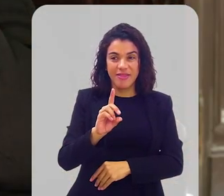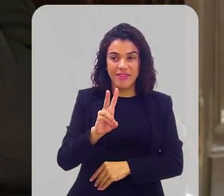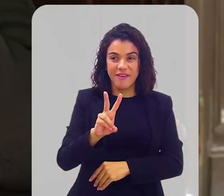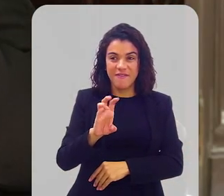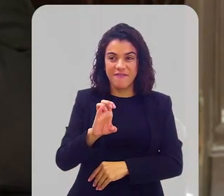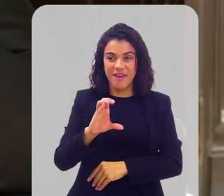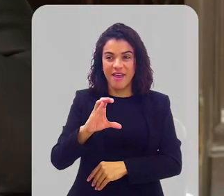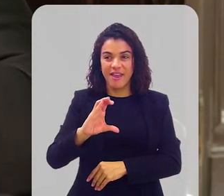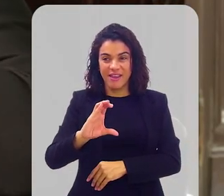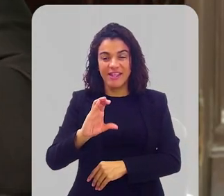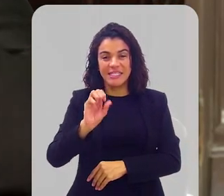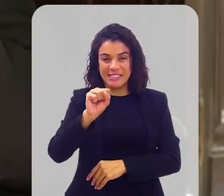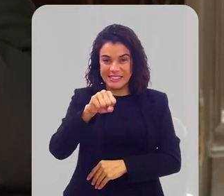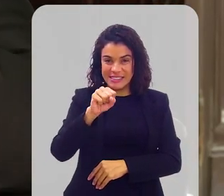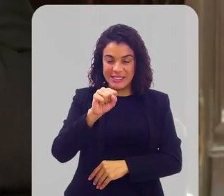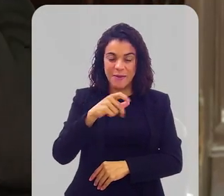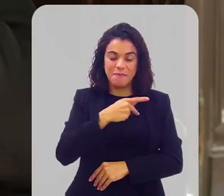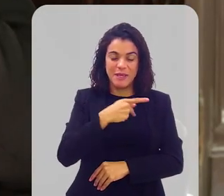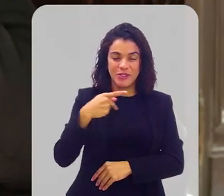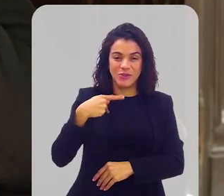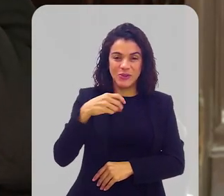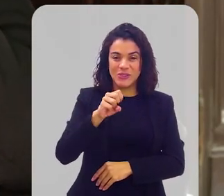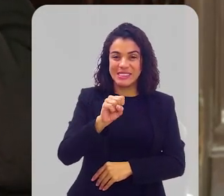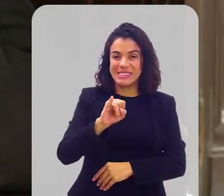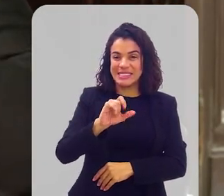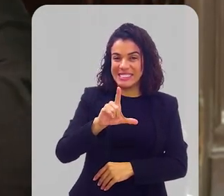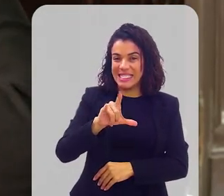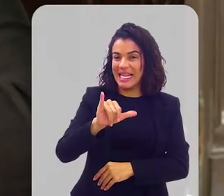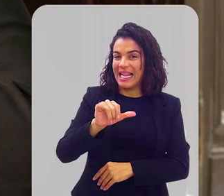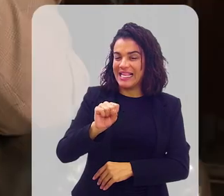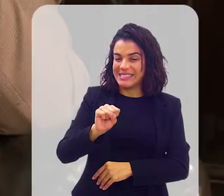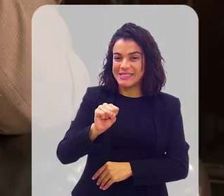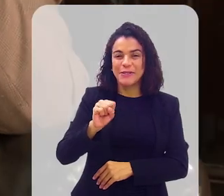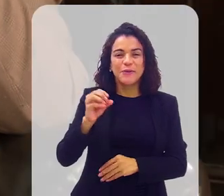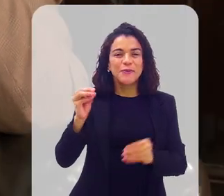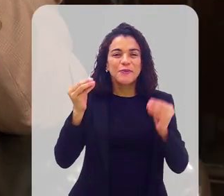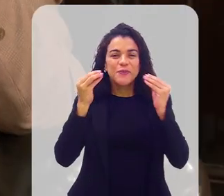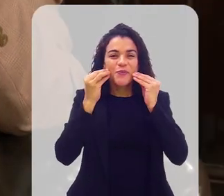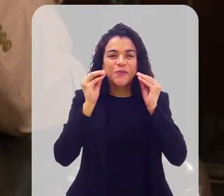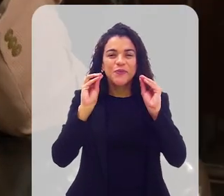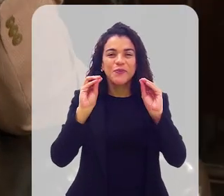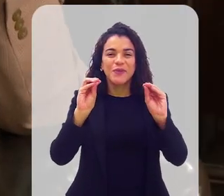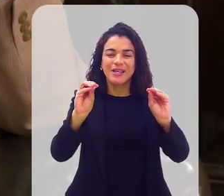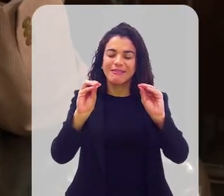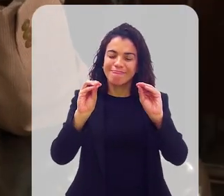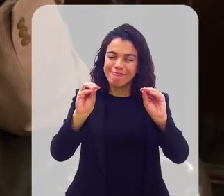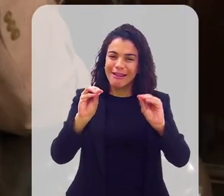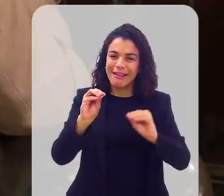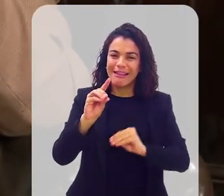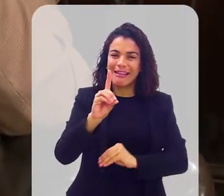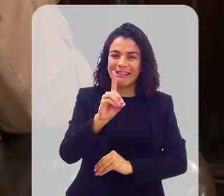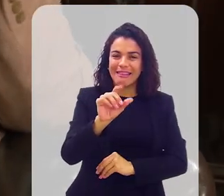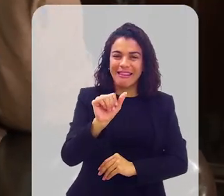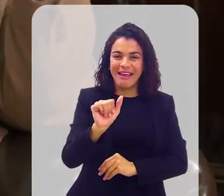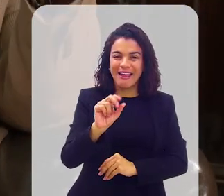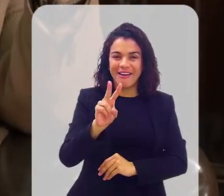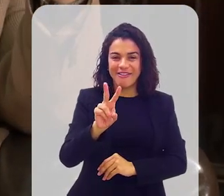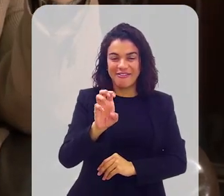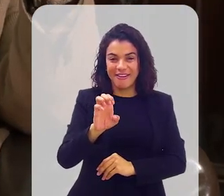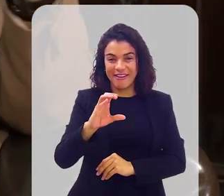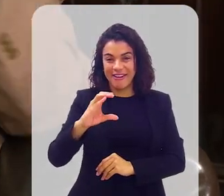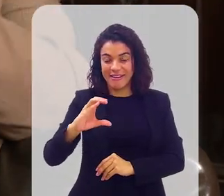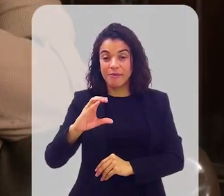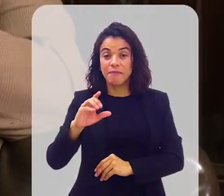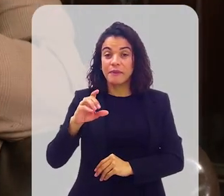ADVEC, Malafaia. Isso, pastor Silas Malafaia. Deixa eu mandar um beijo para você, da ADVEC de todo o